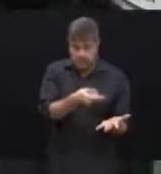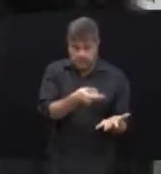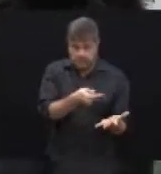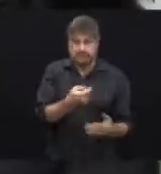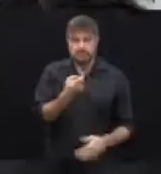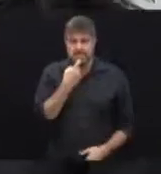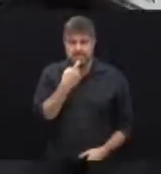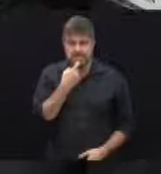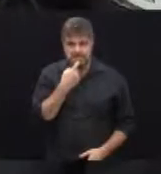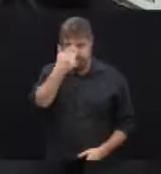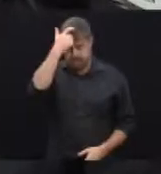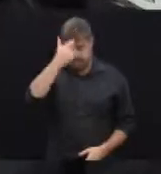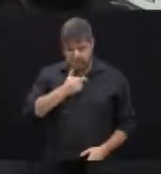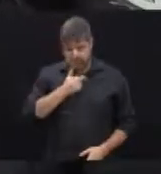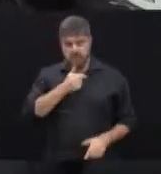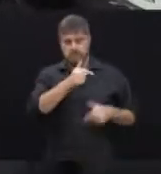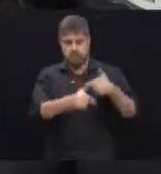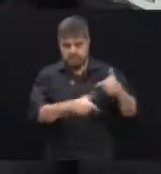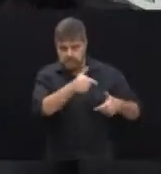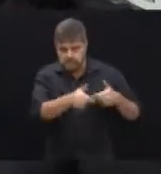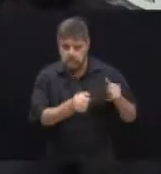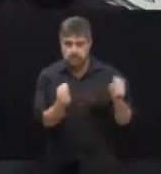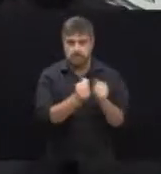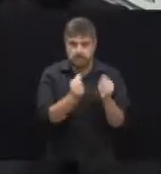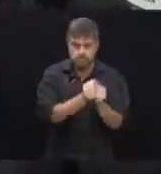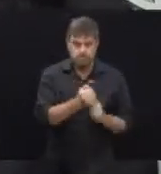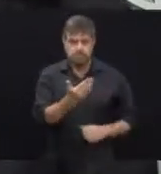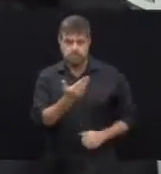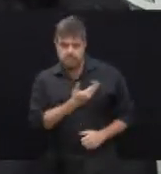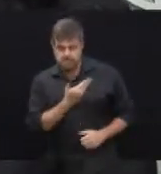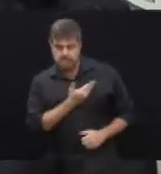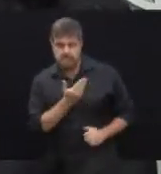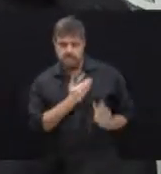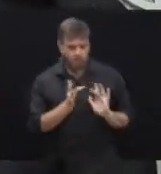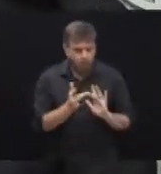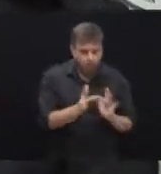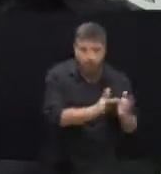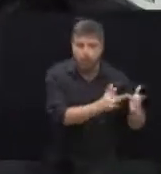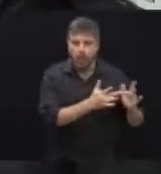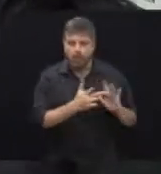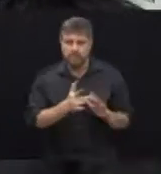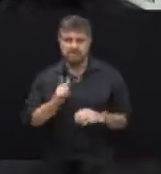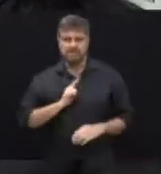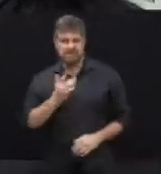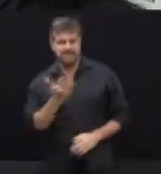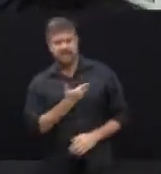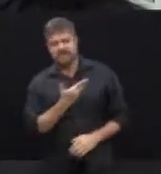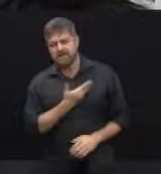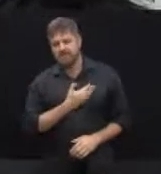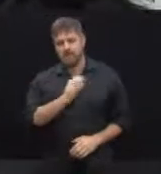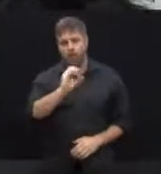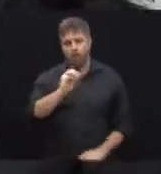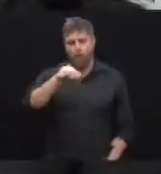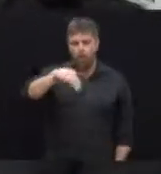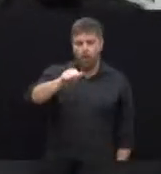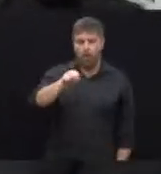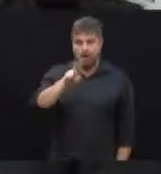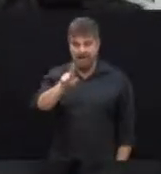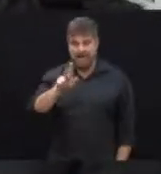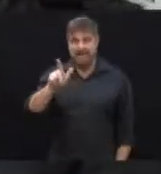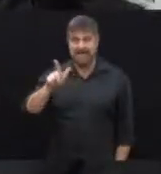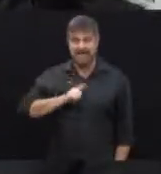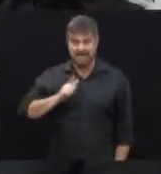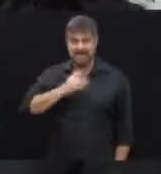que é onde nós estamos agora, eu faço um trabalho com os nossos amigos portadores, com meu grande amigo Omar, que